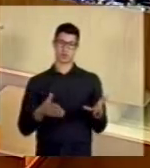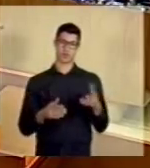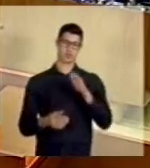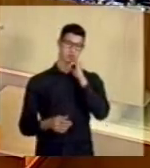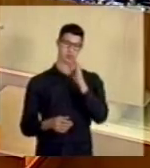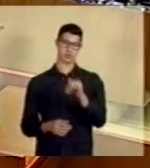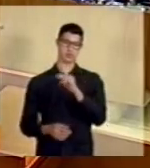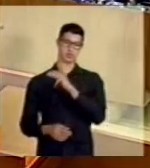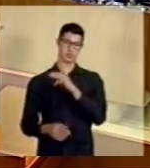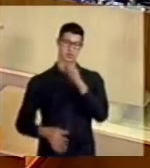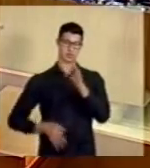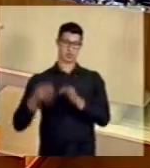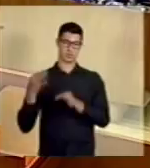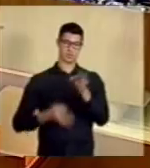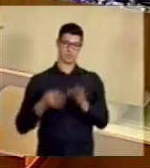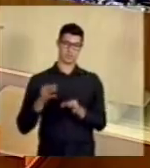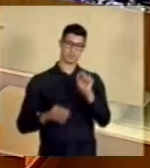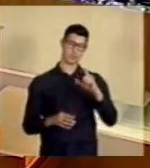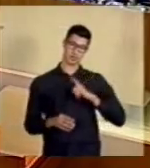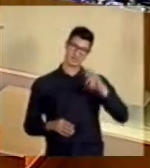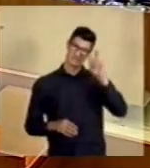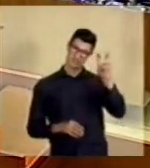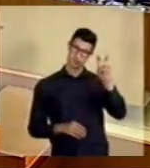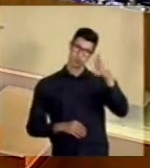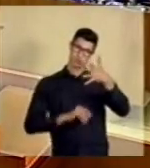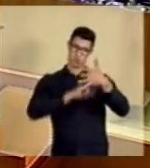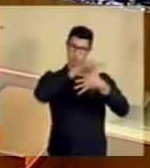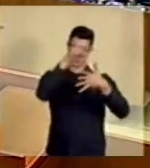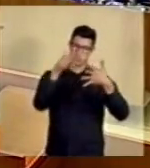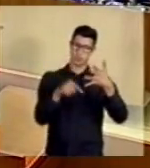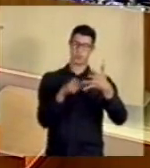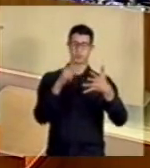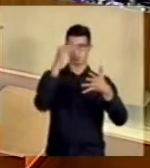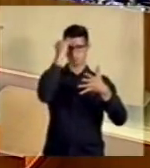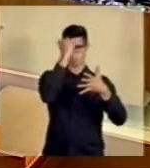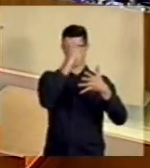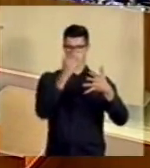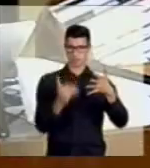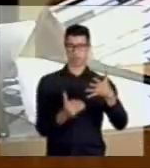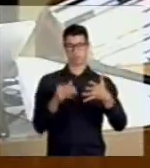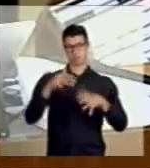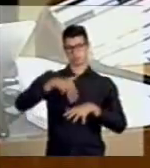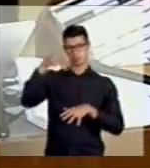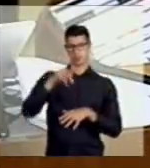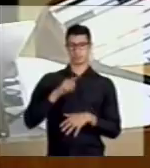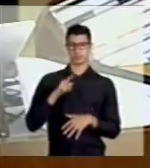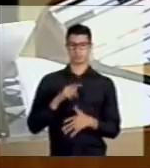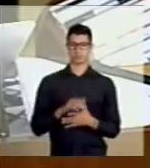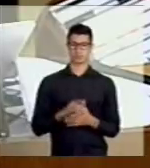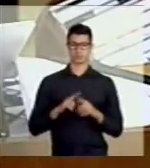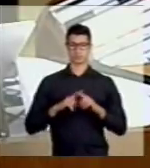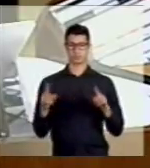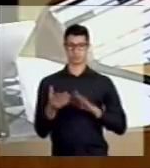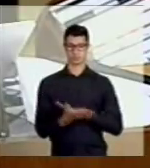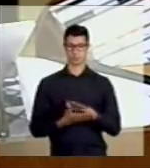diz esse eminente jurista que são 5 os pontos que lhe cumpre verificar ao magistrado, né? Mas